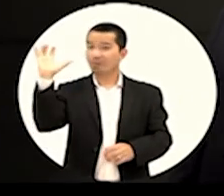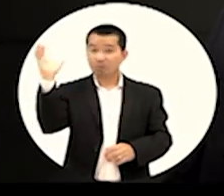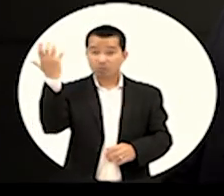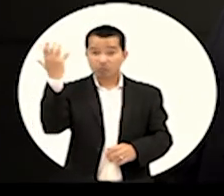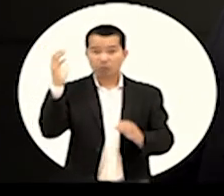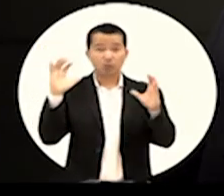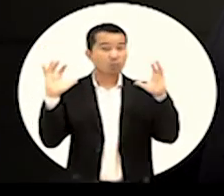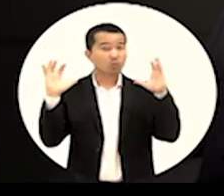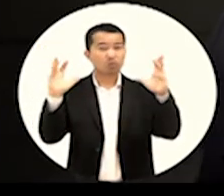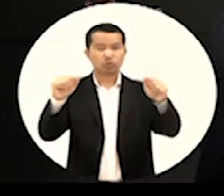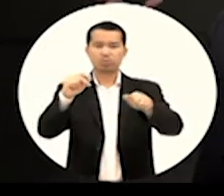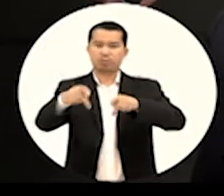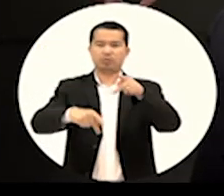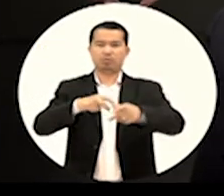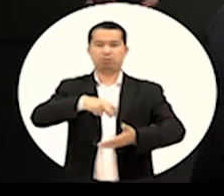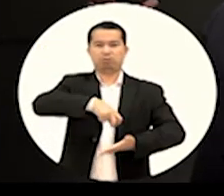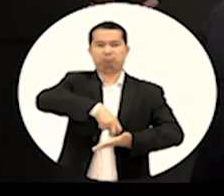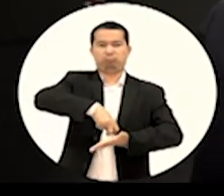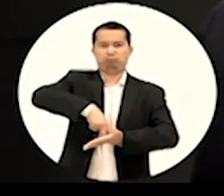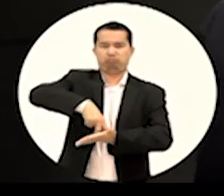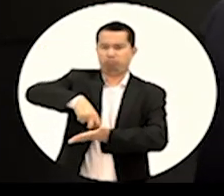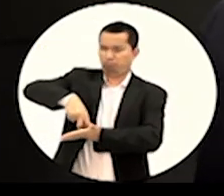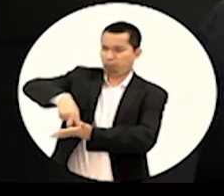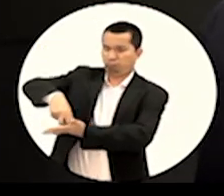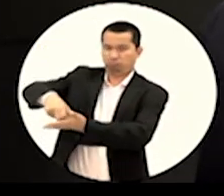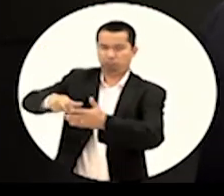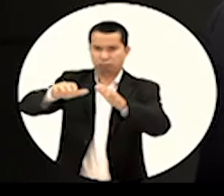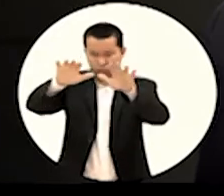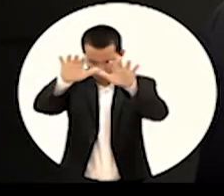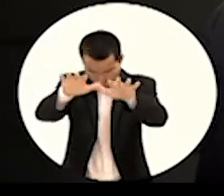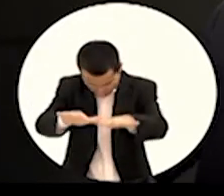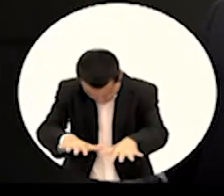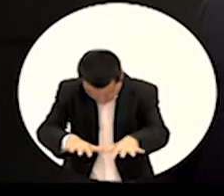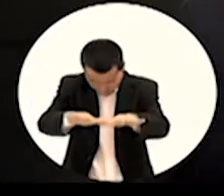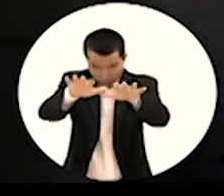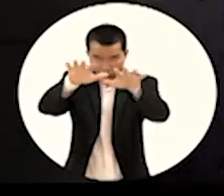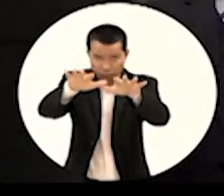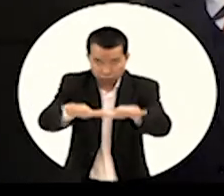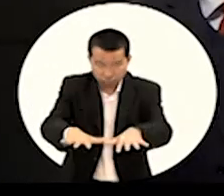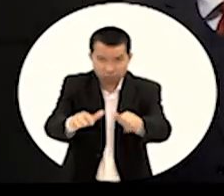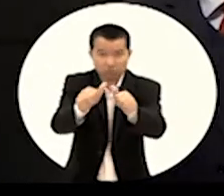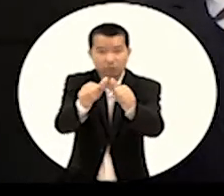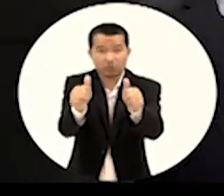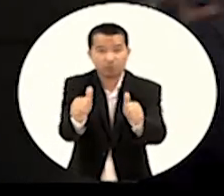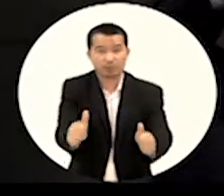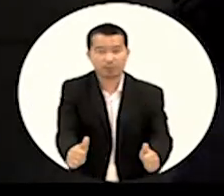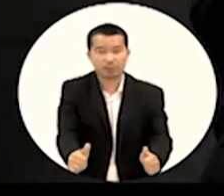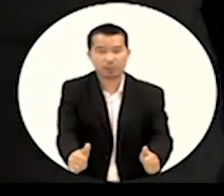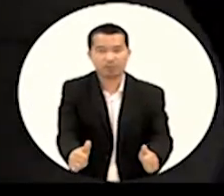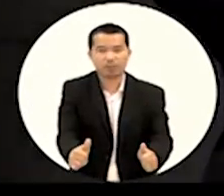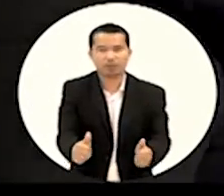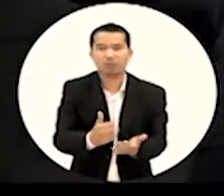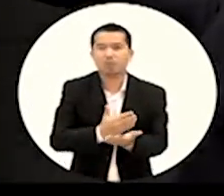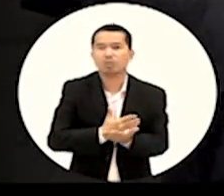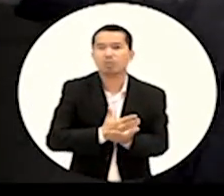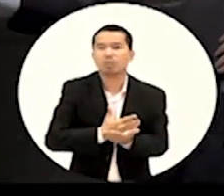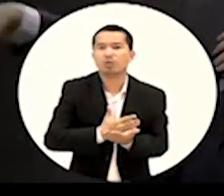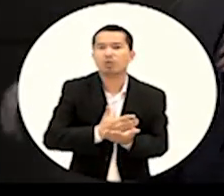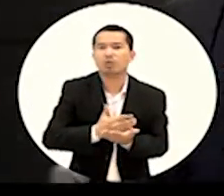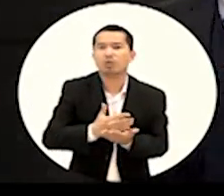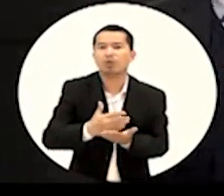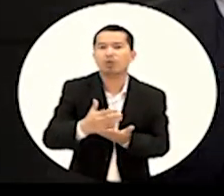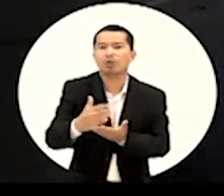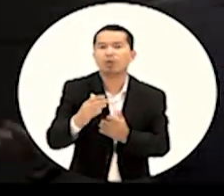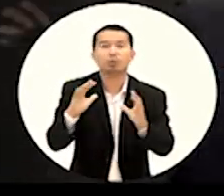E de repente, então, quando todo o povo se ajoelha e os 3 ficam em pé, e uns poucos judeus que